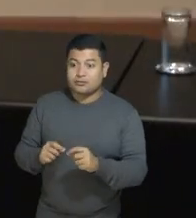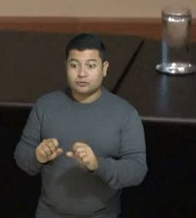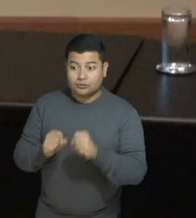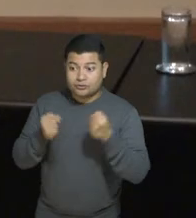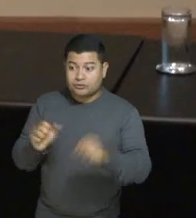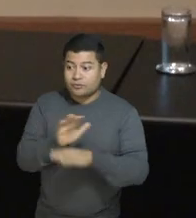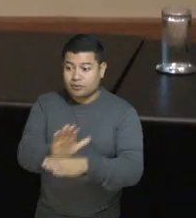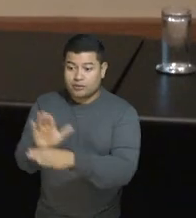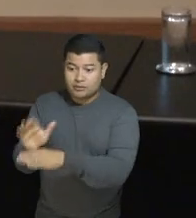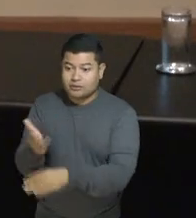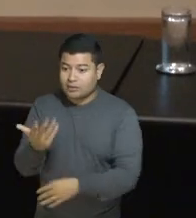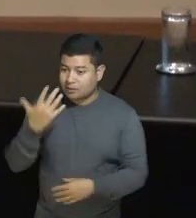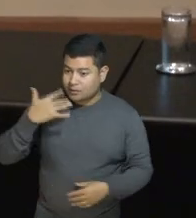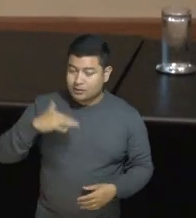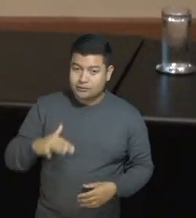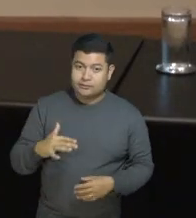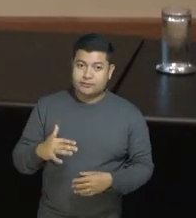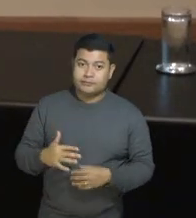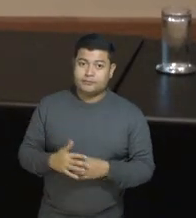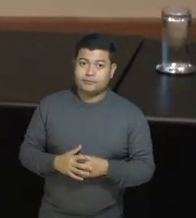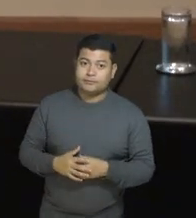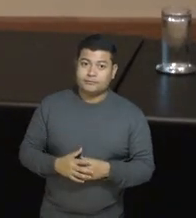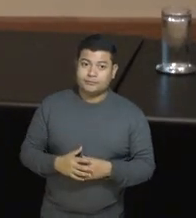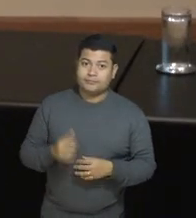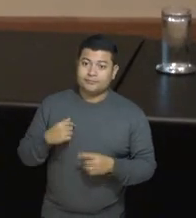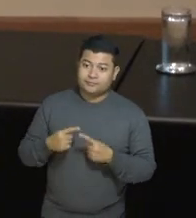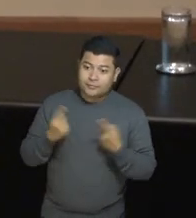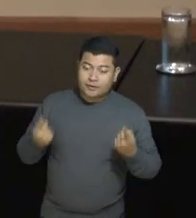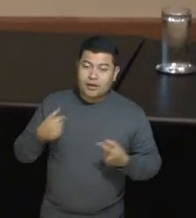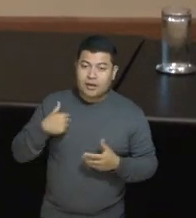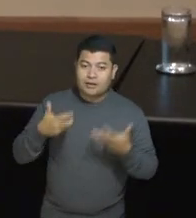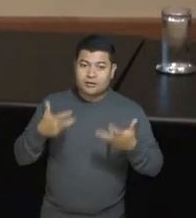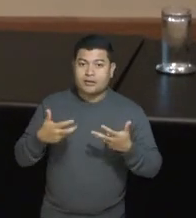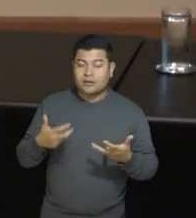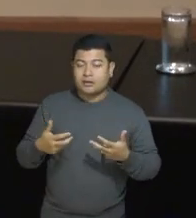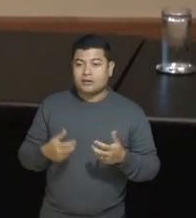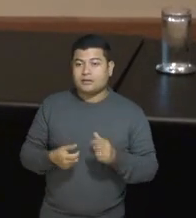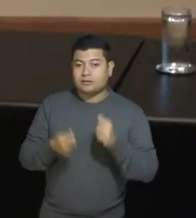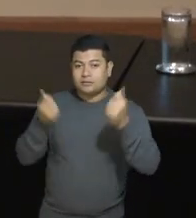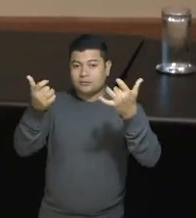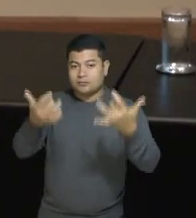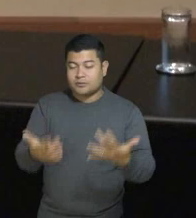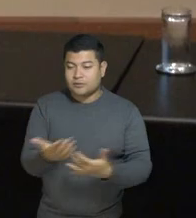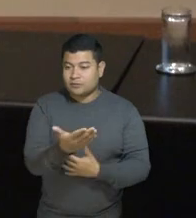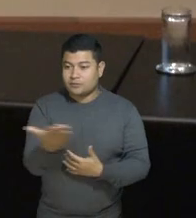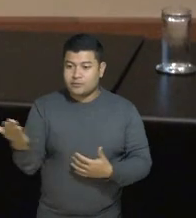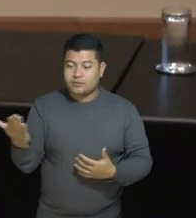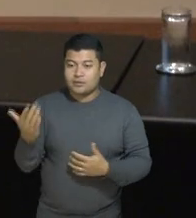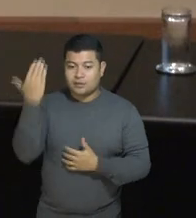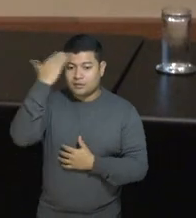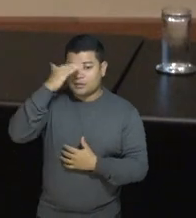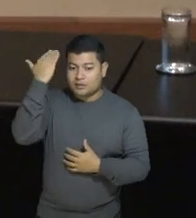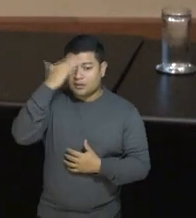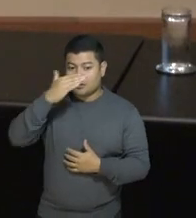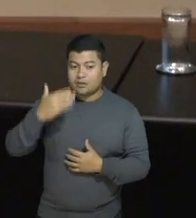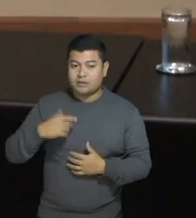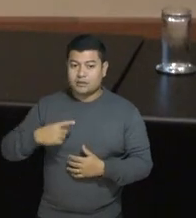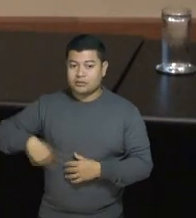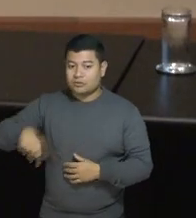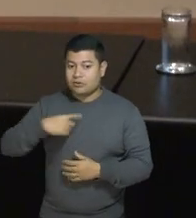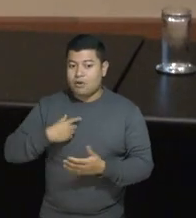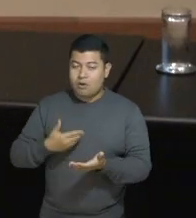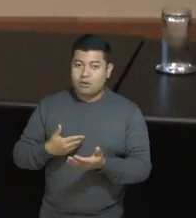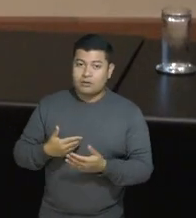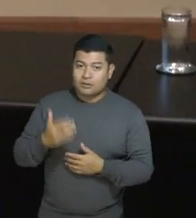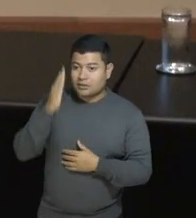isso que eu queria deixar como mensagem de hoje, de que quando a gente sabe